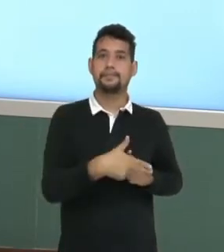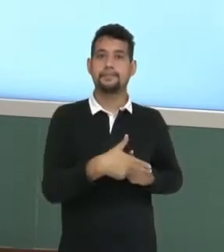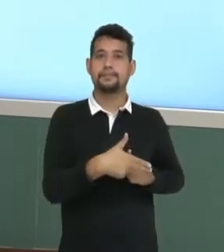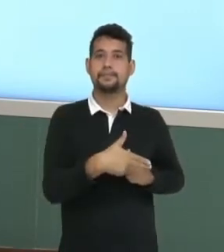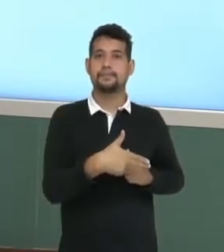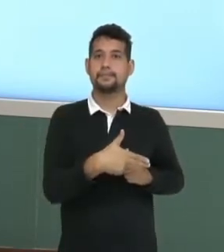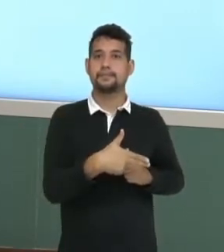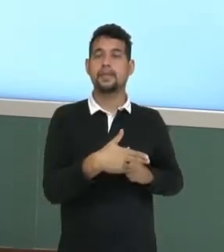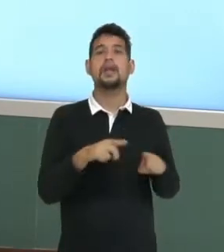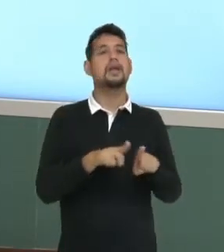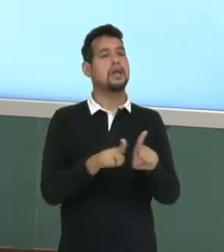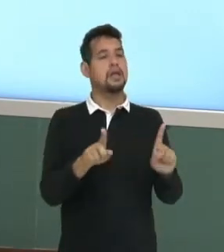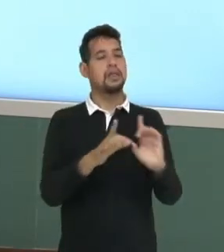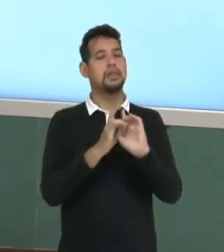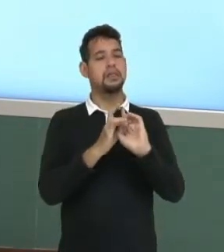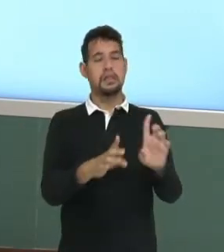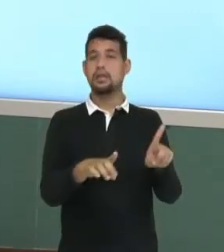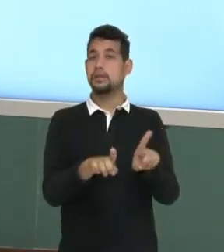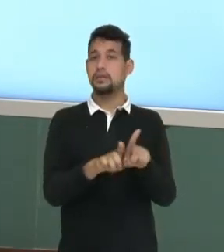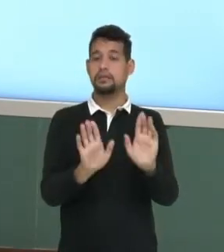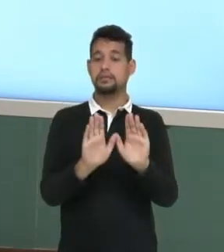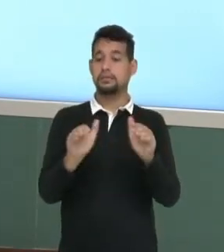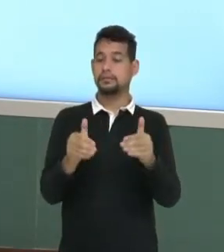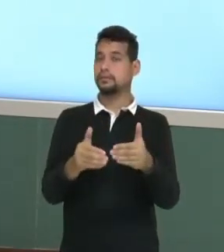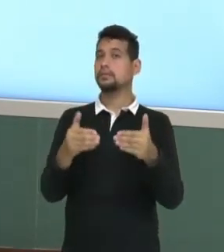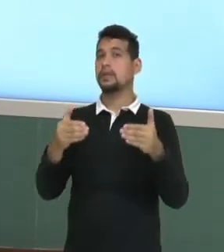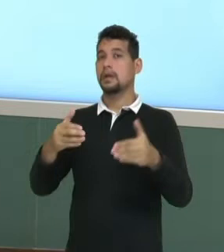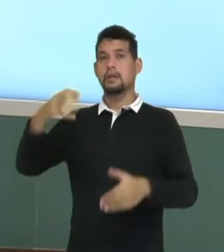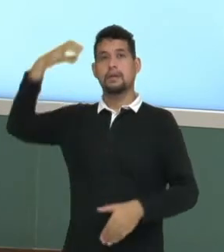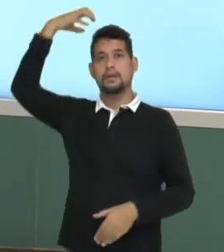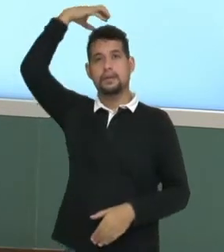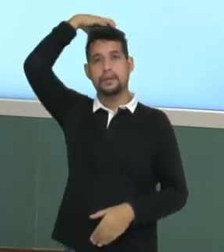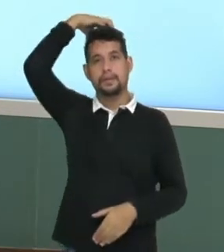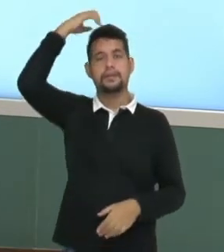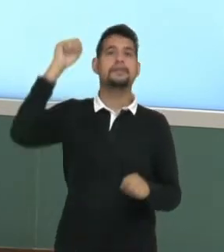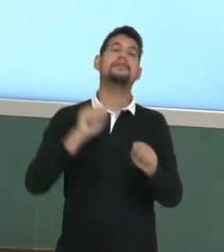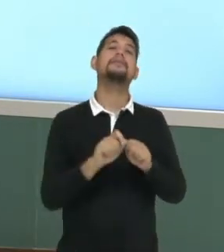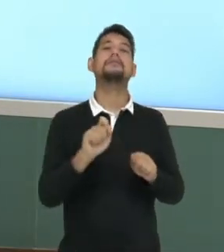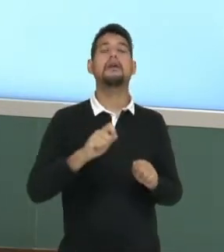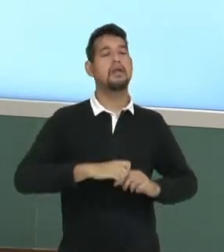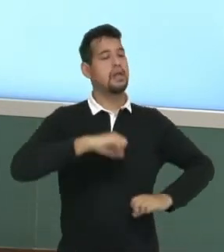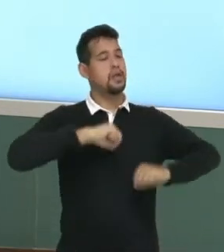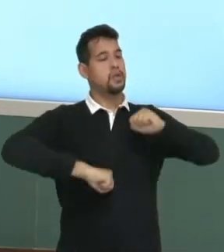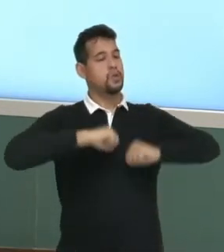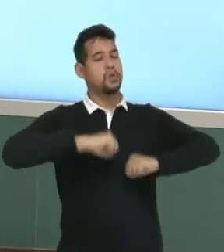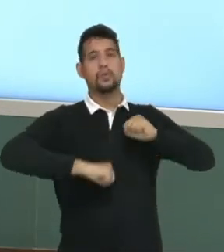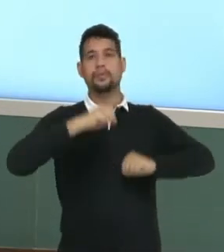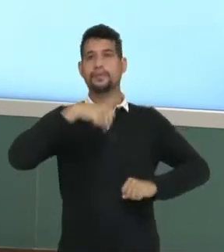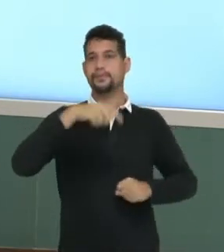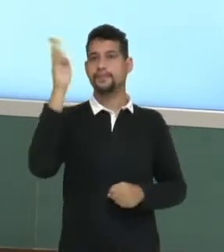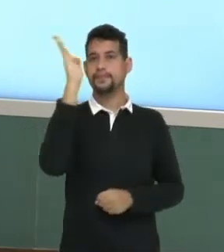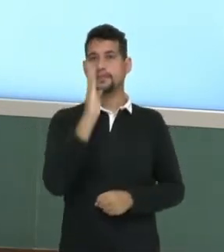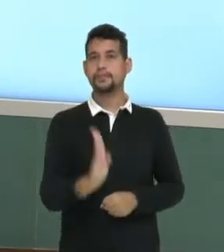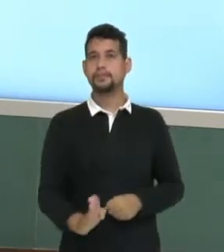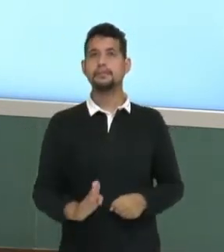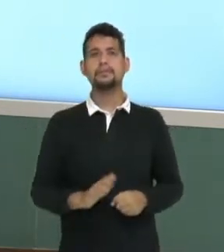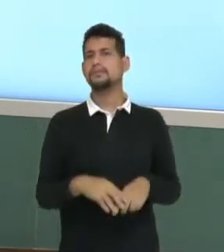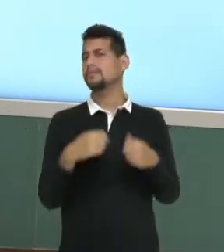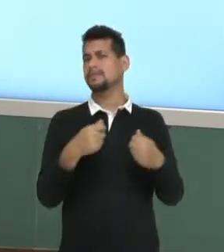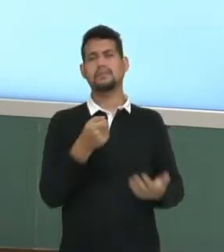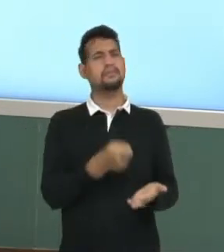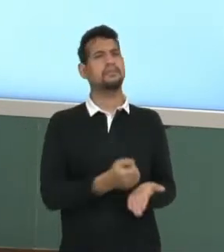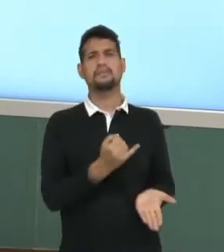a permissão por parte da corte portuguesa da instalação de indústrias aqui no Brasil, isentando o pagamento